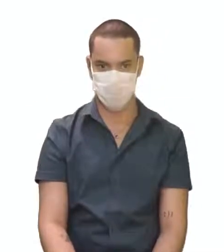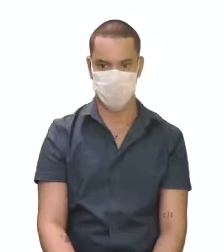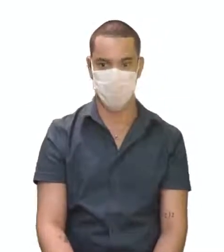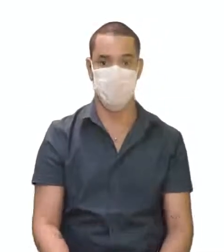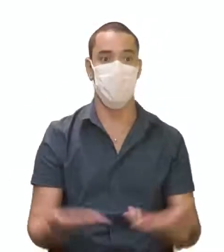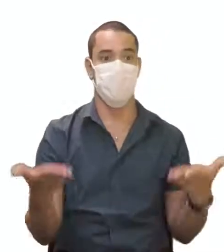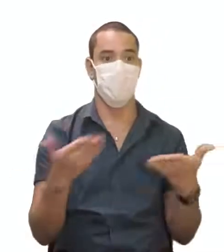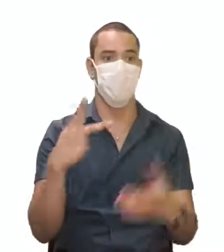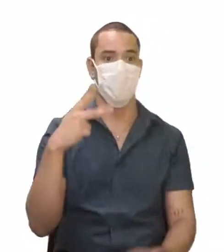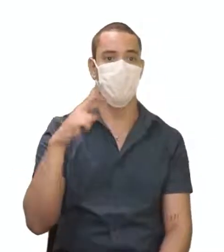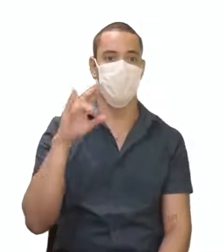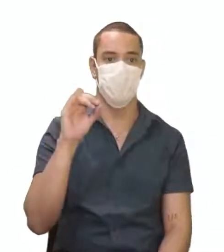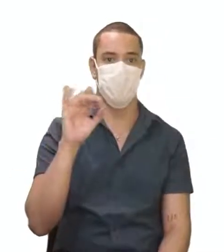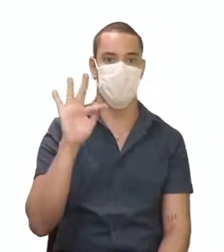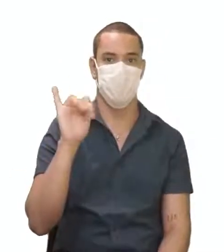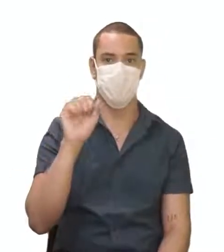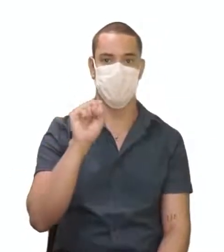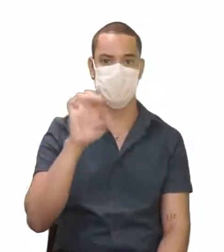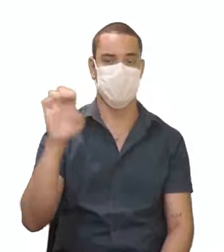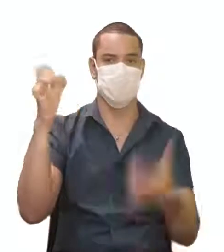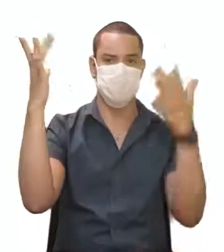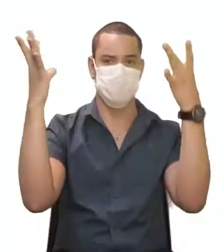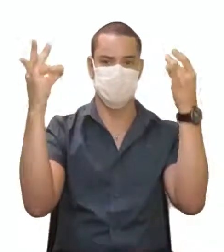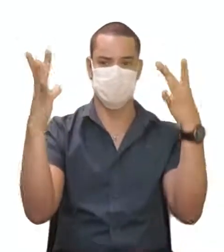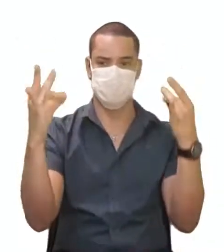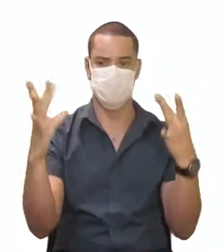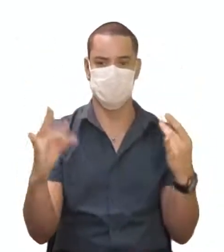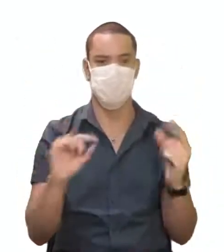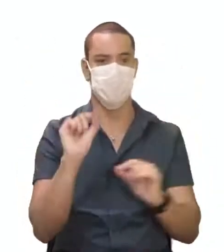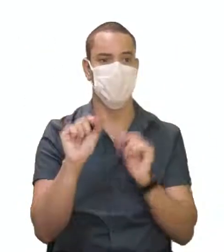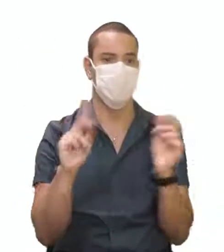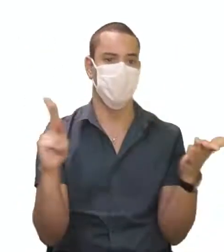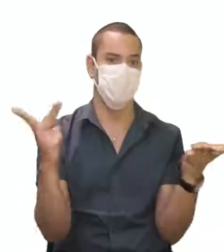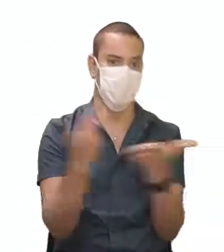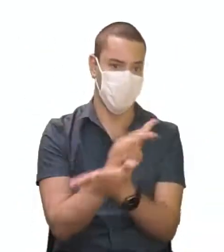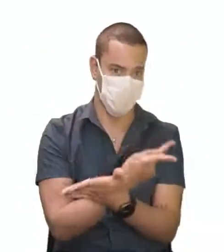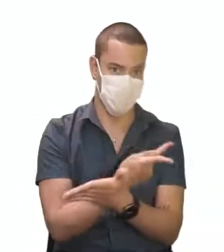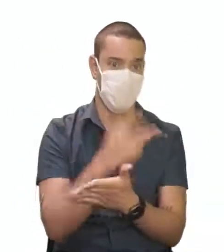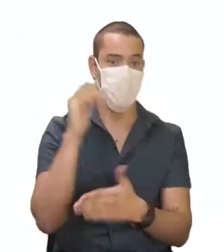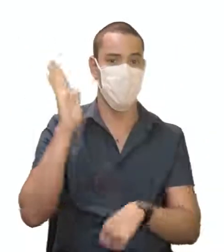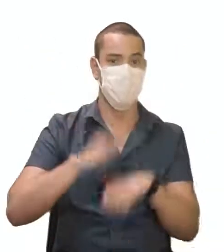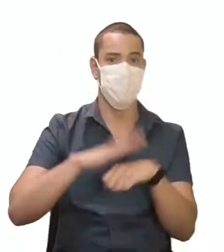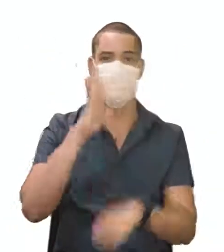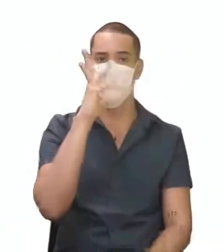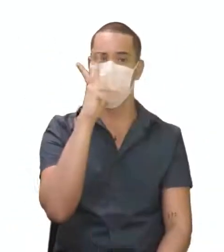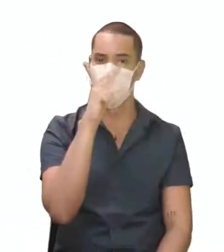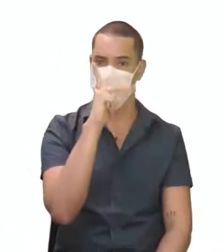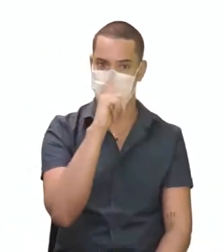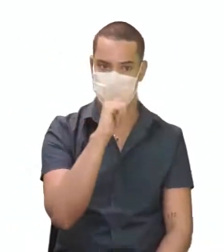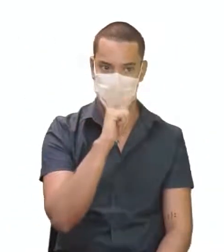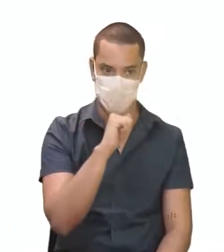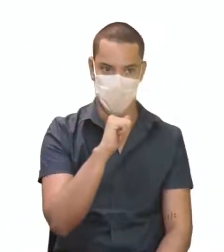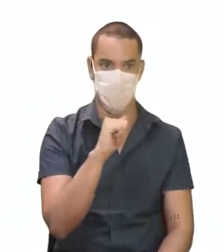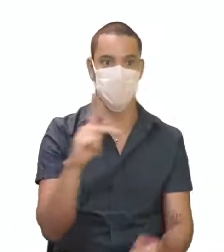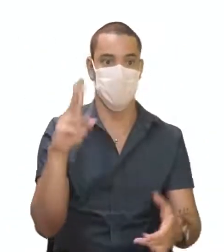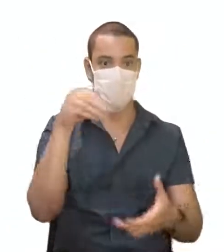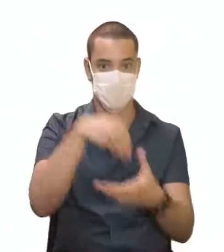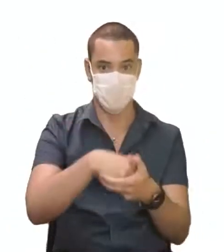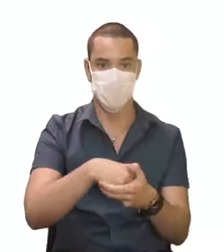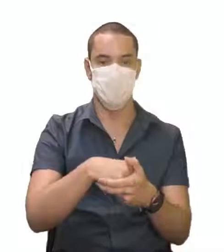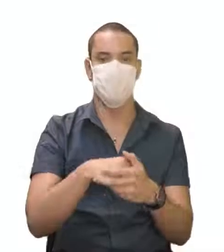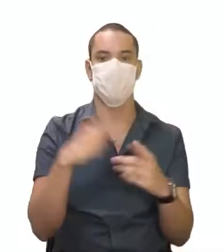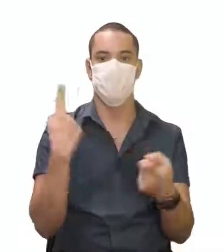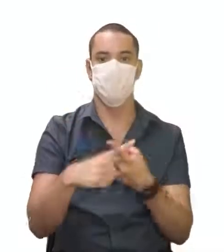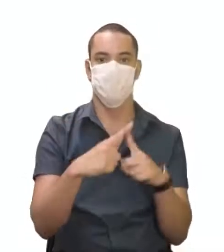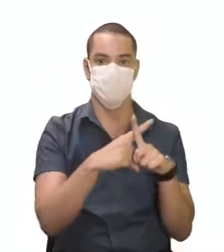Agora aqui na prófase, vamos detalhar o que acontece nessa fase, né? É a fase mais longa do processo de mitose. Os